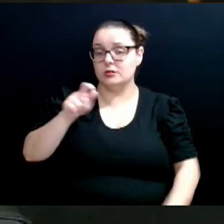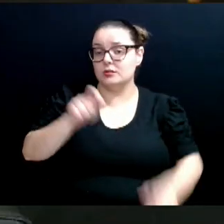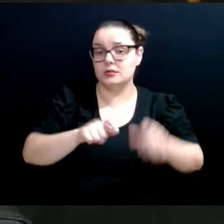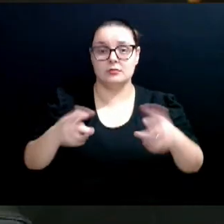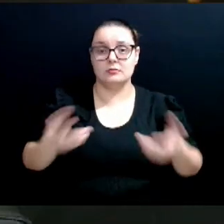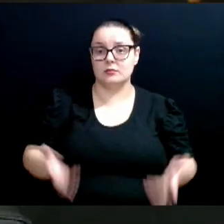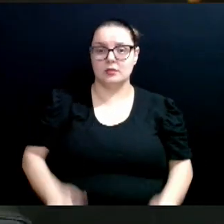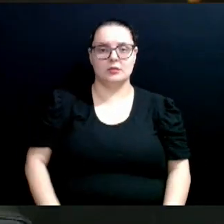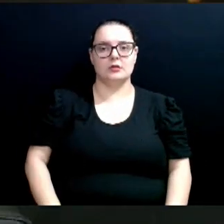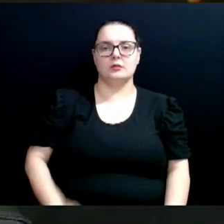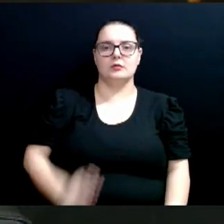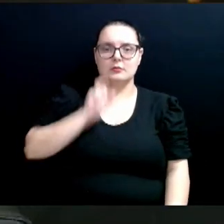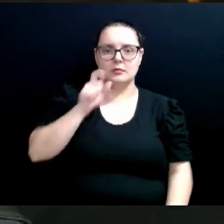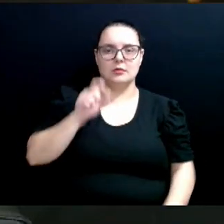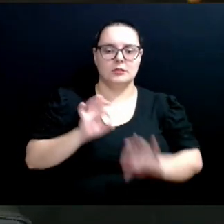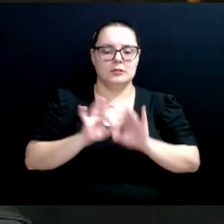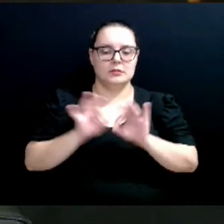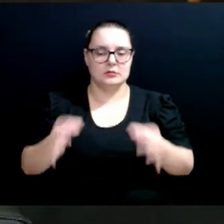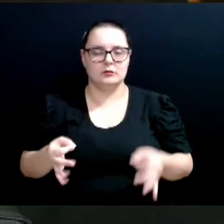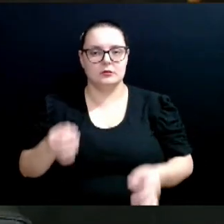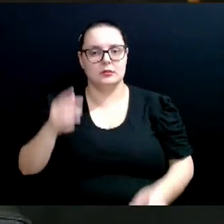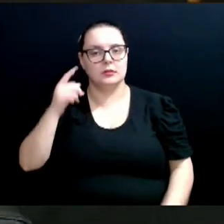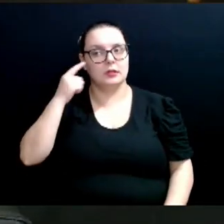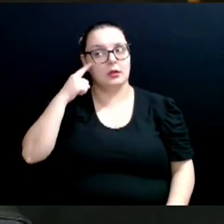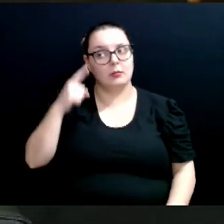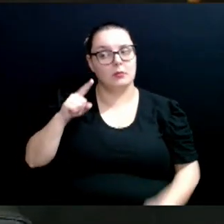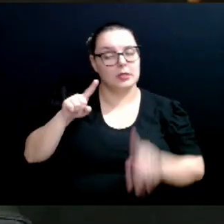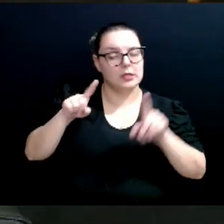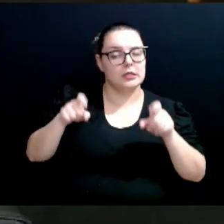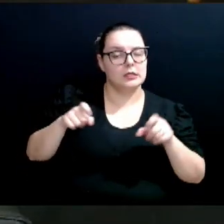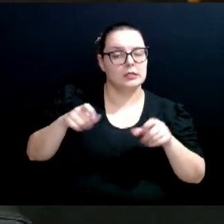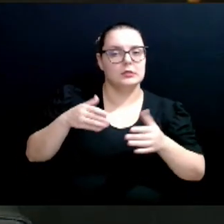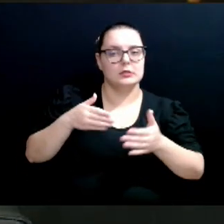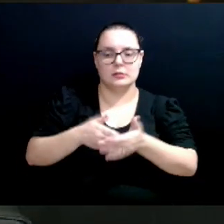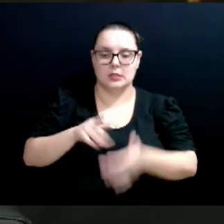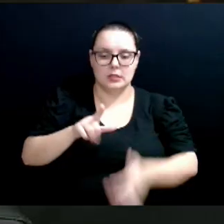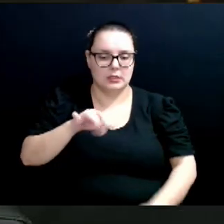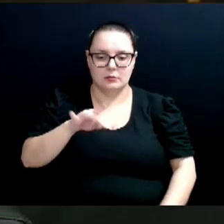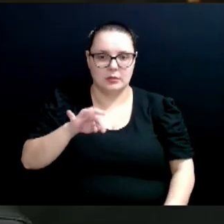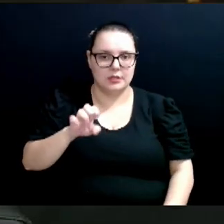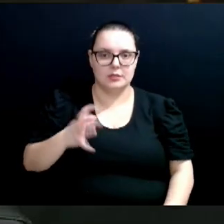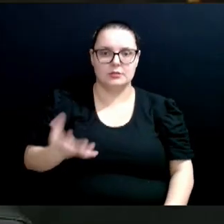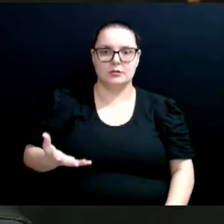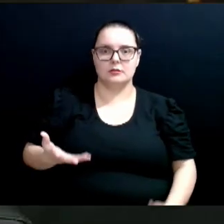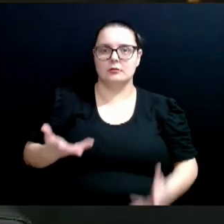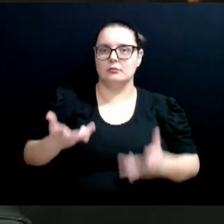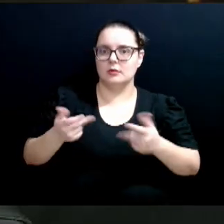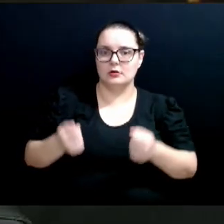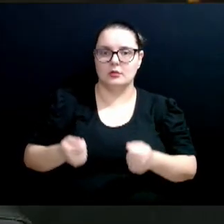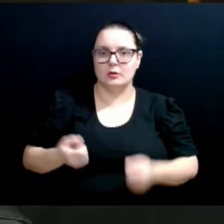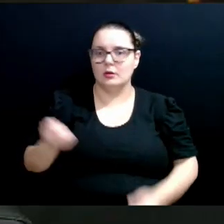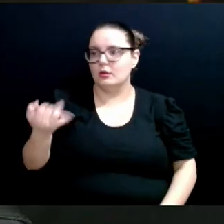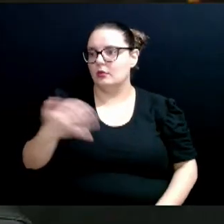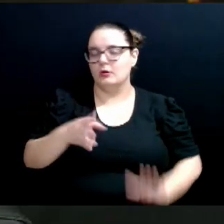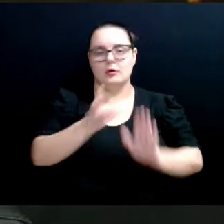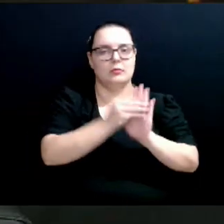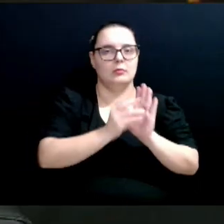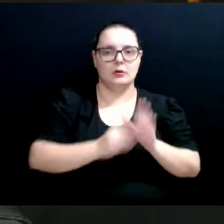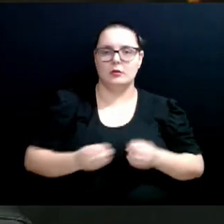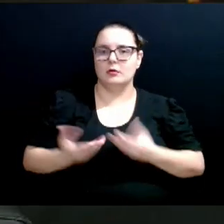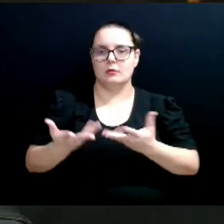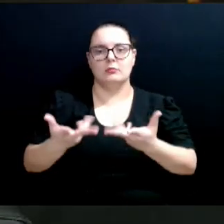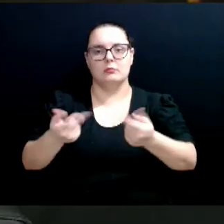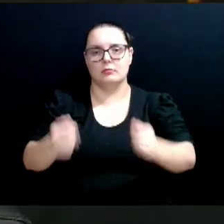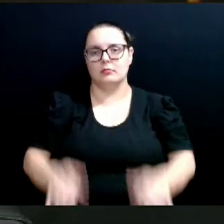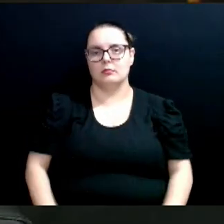palavrinha tão simples que a gente pensa que é simples, entre aspas, limite, gente, que maravilha, quanto conteúdo, que entrega riquíssima, viu? Muito